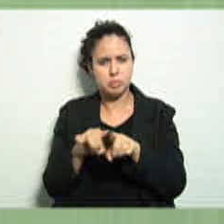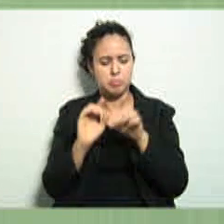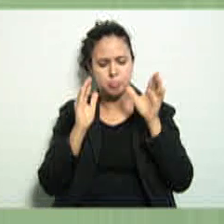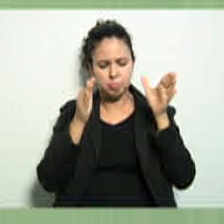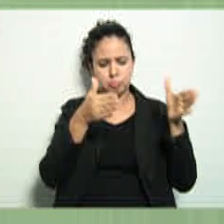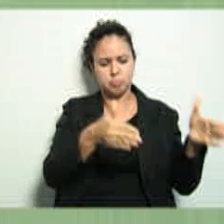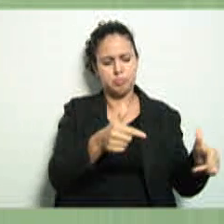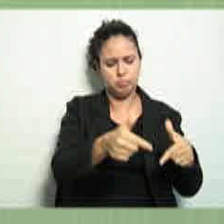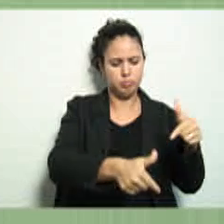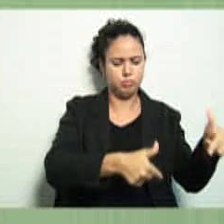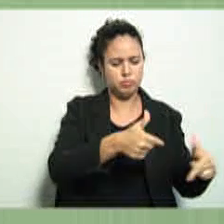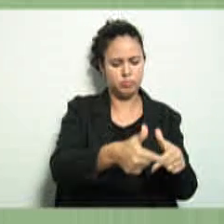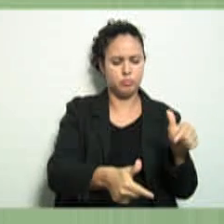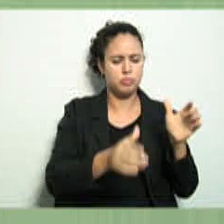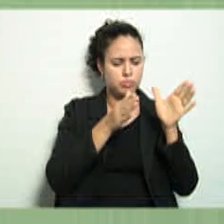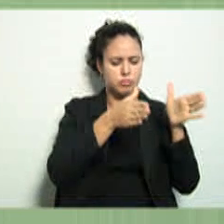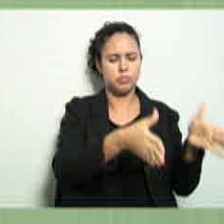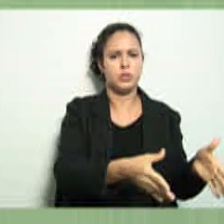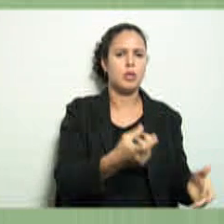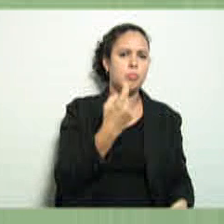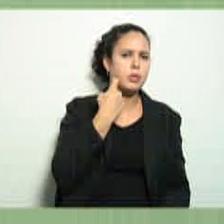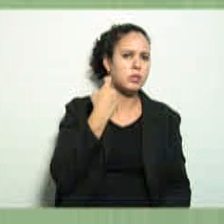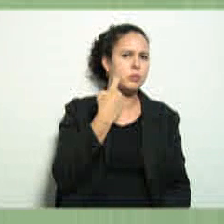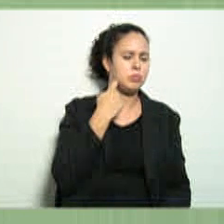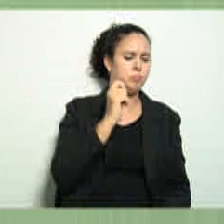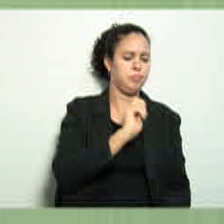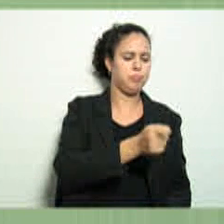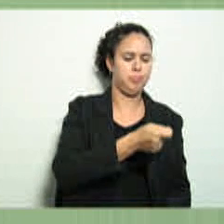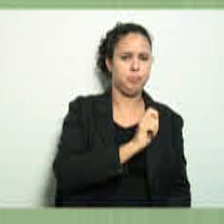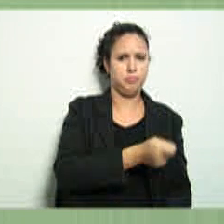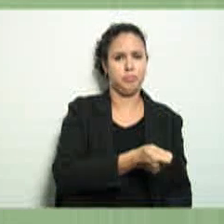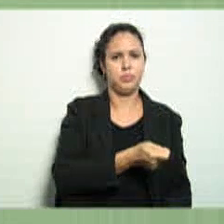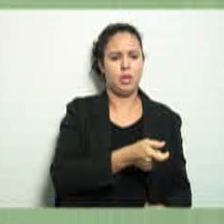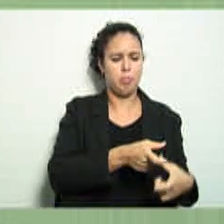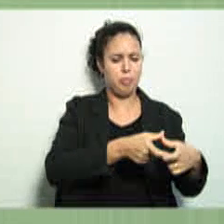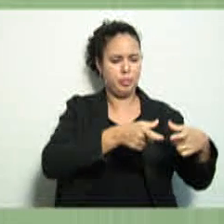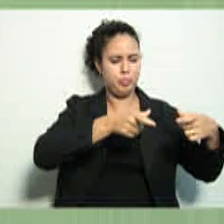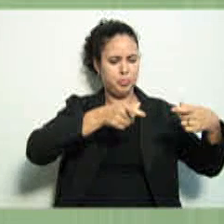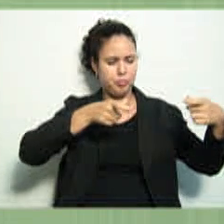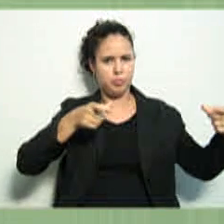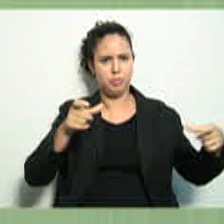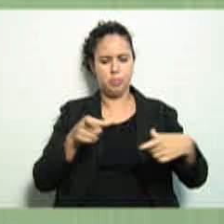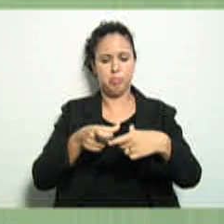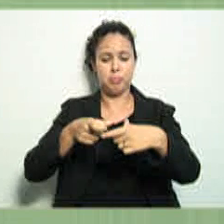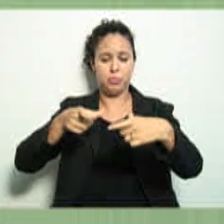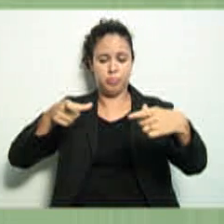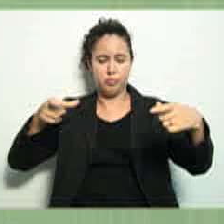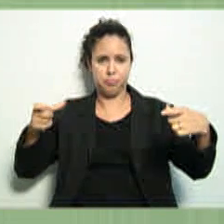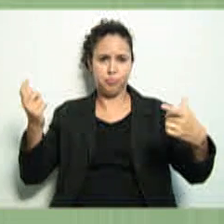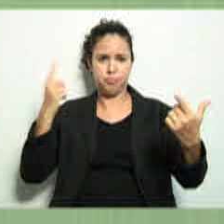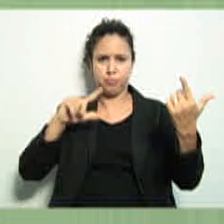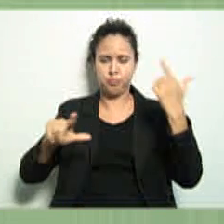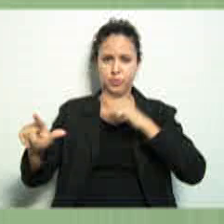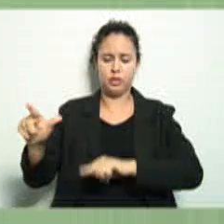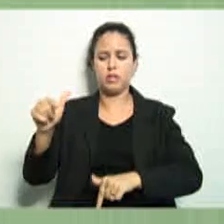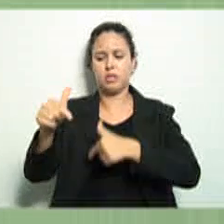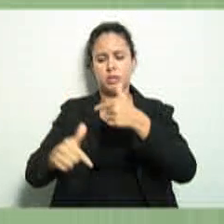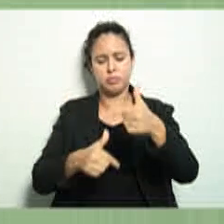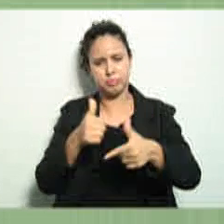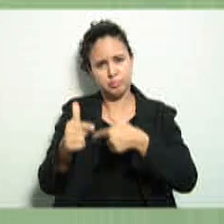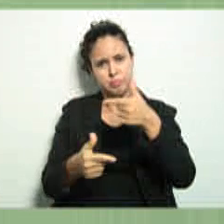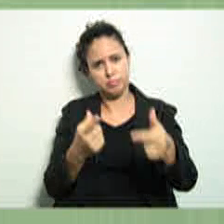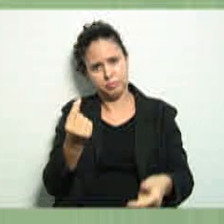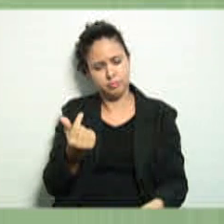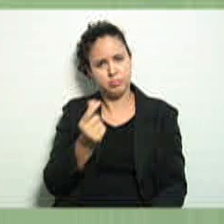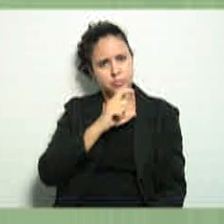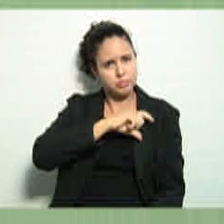pescado, que se desenvolvem de forma bastante significativa ao gerar emprego e renda,